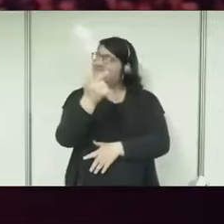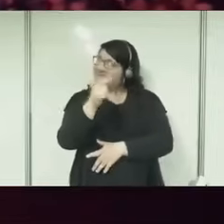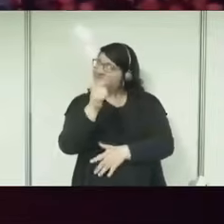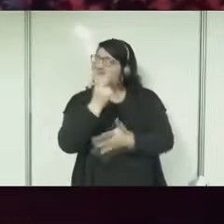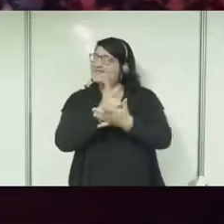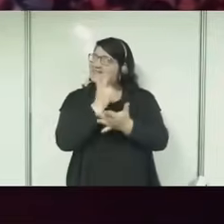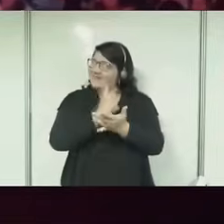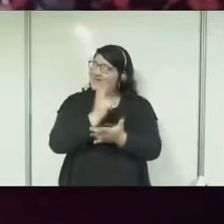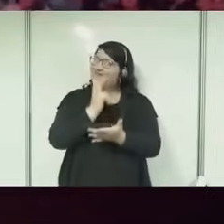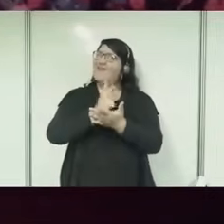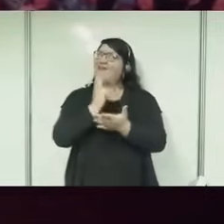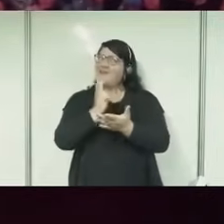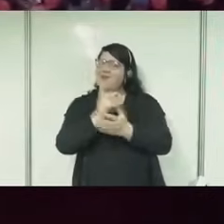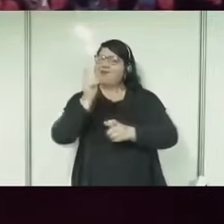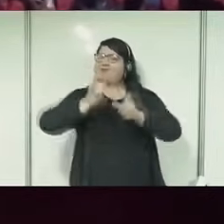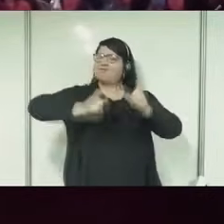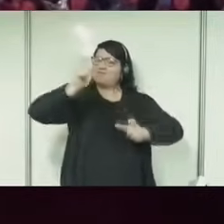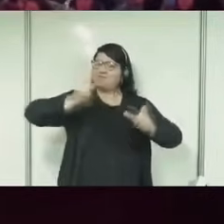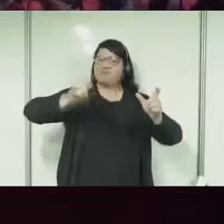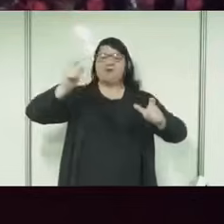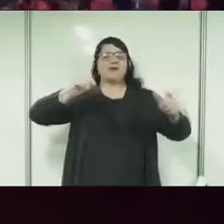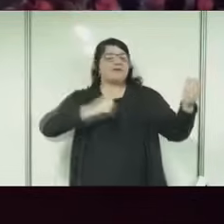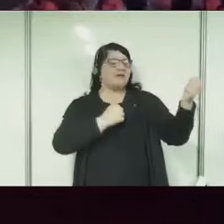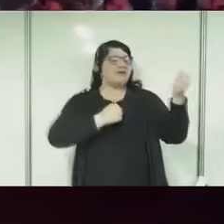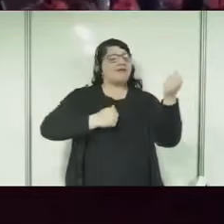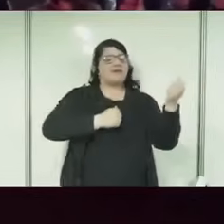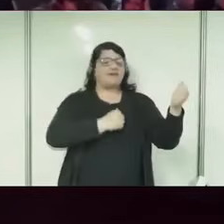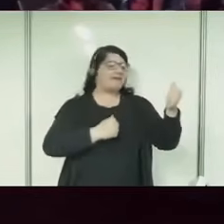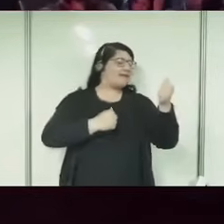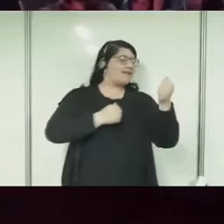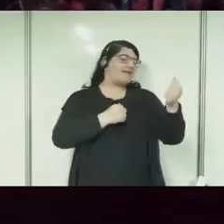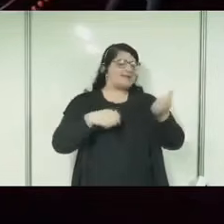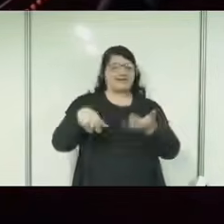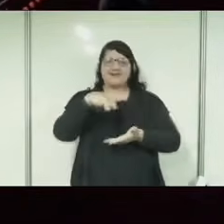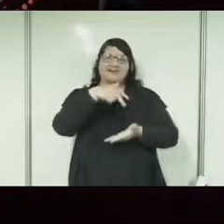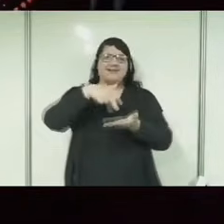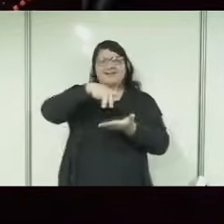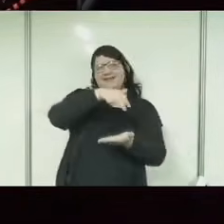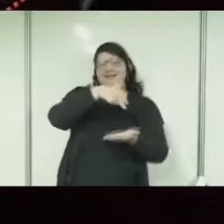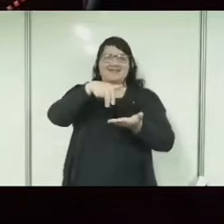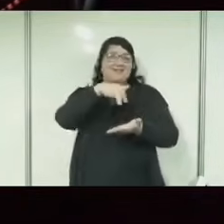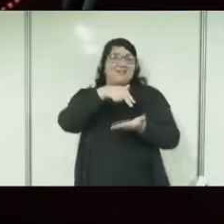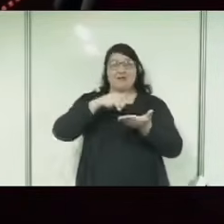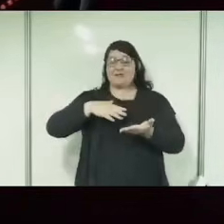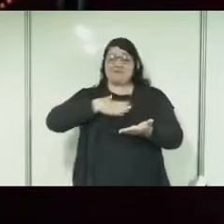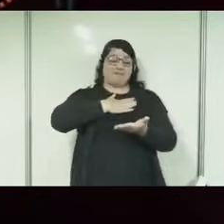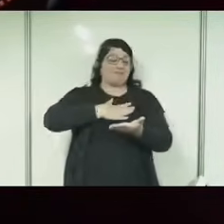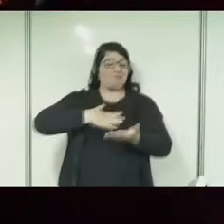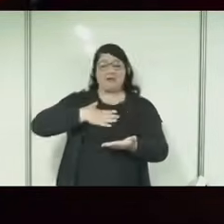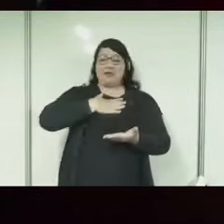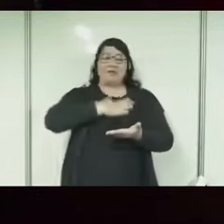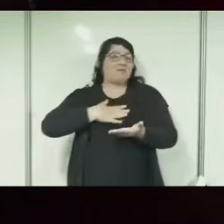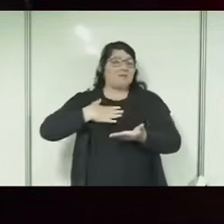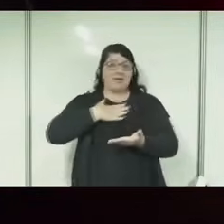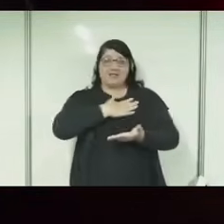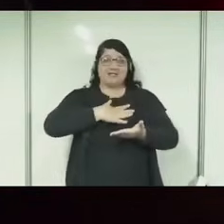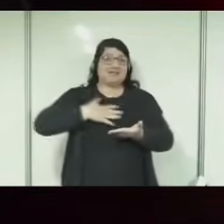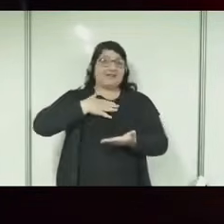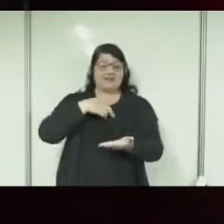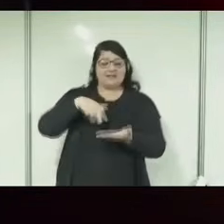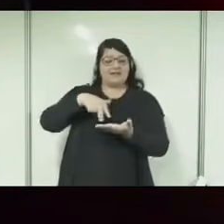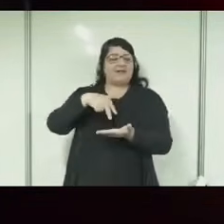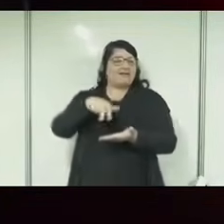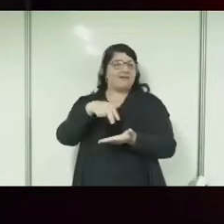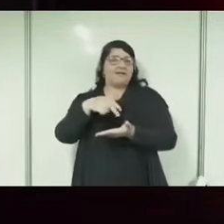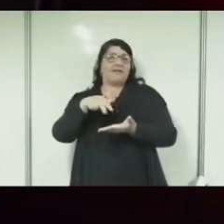Gente dançando só pelo prazer da dança, e outro só pelo prazer